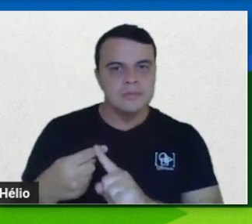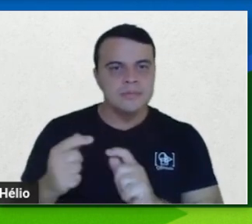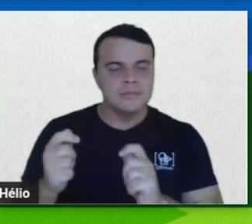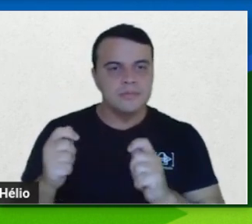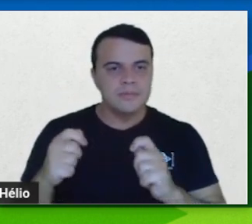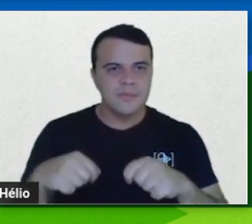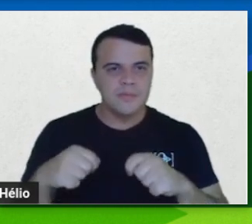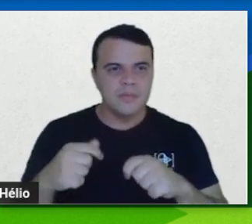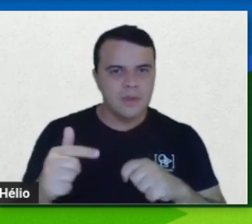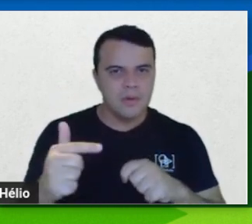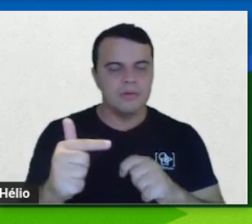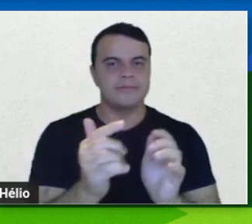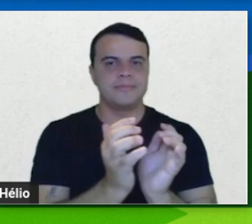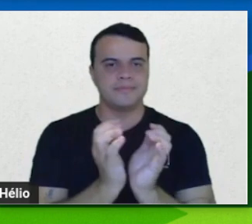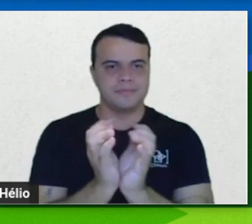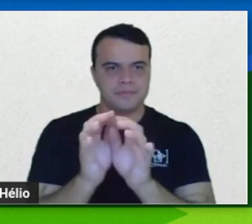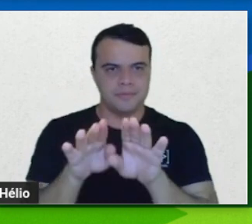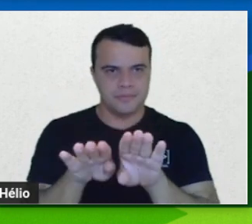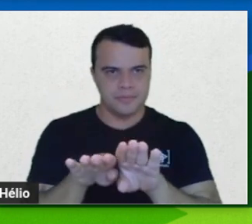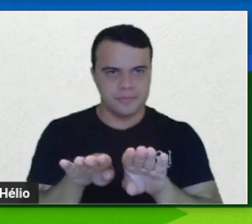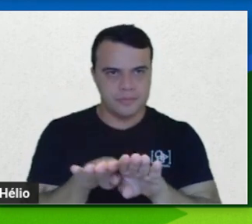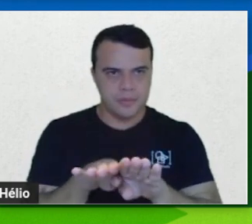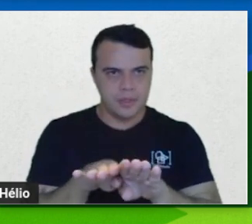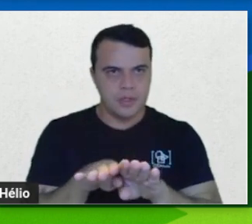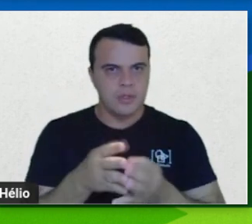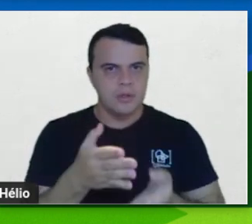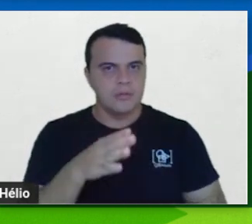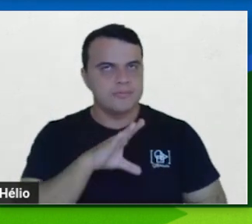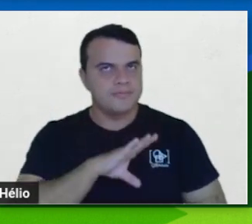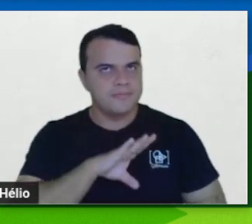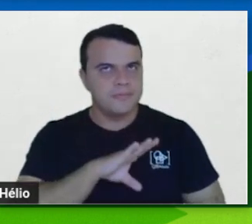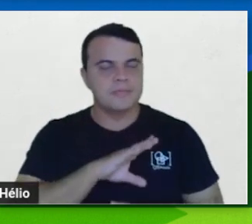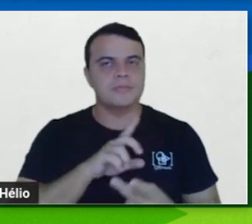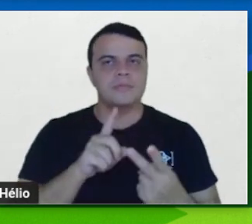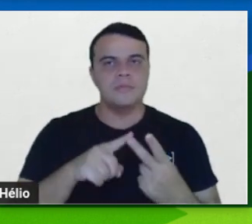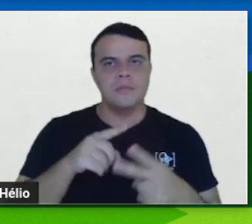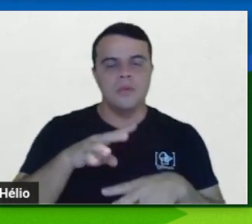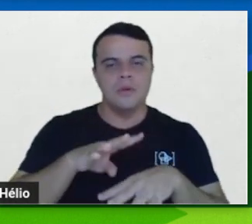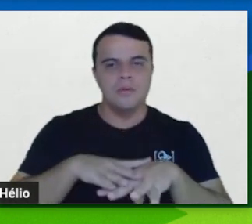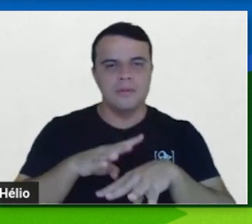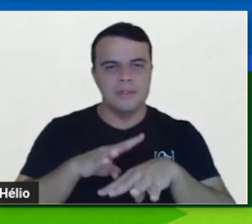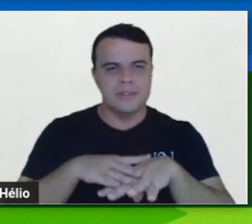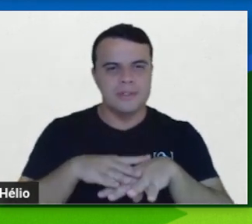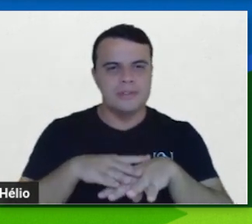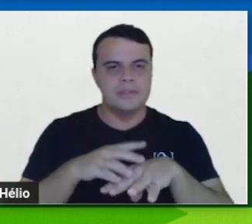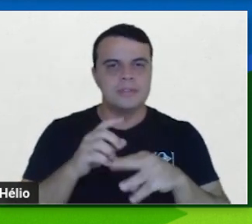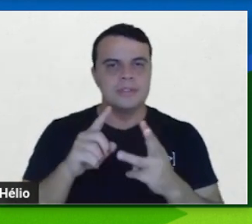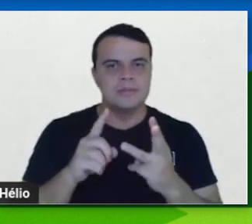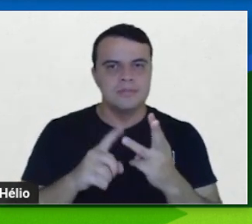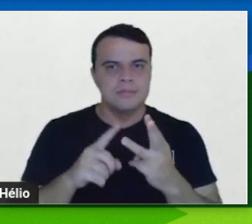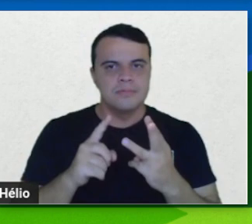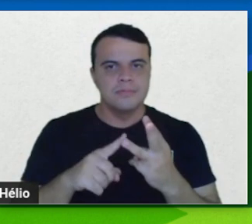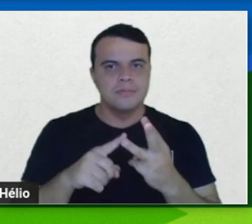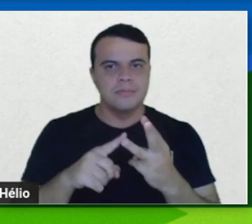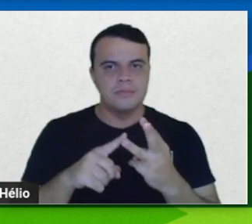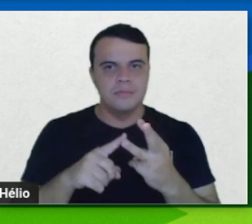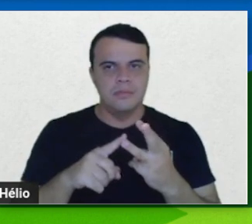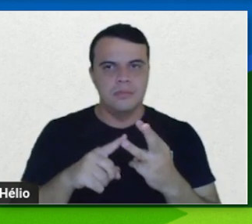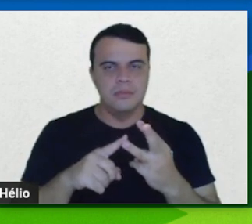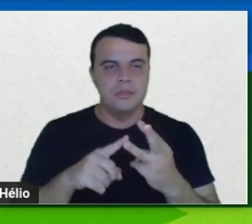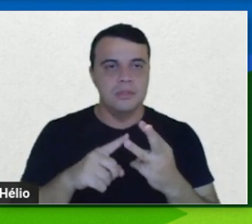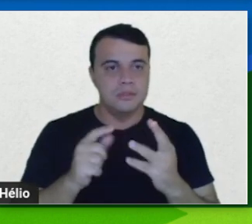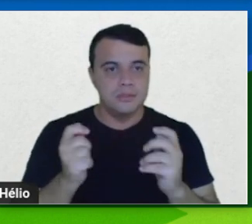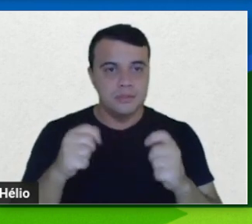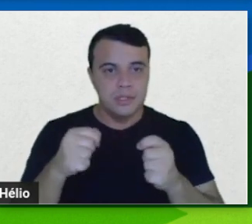habilidade em outras áreas também. Em português, em matemática, na verdade, ela